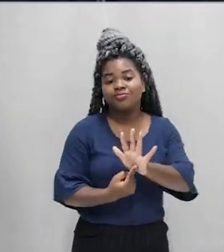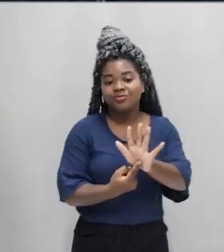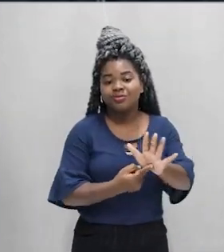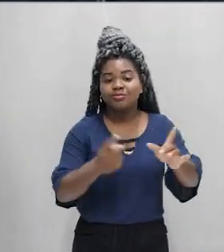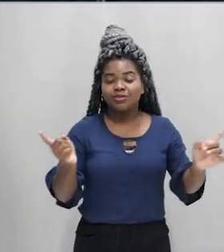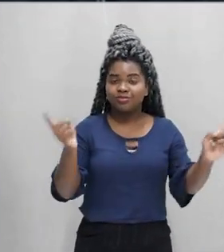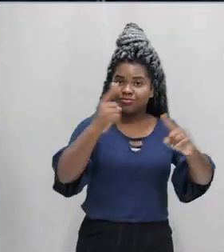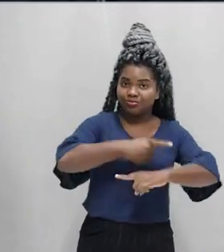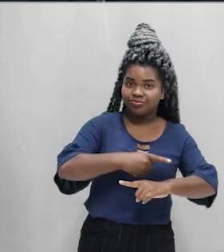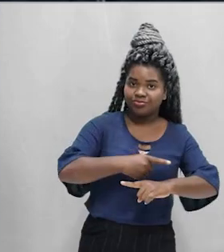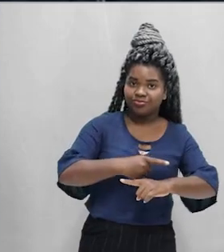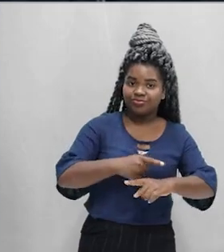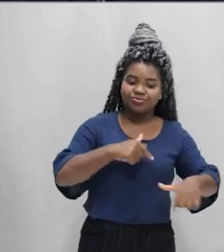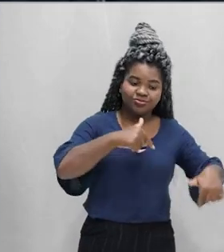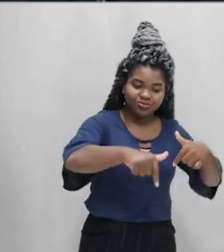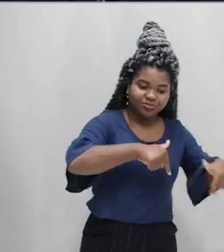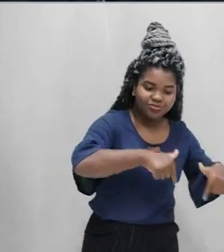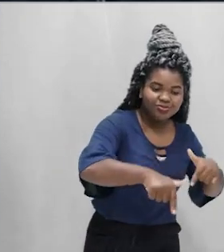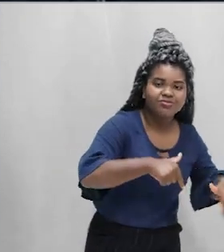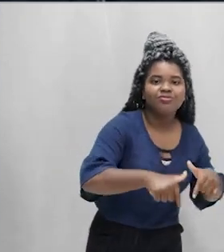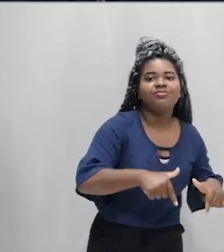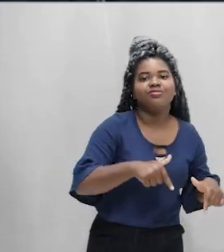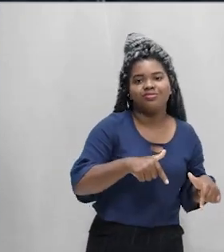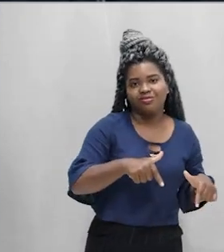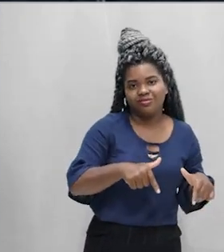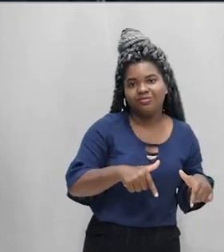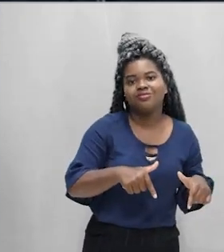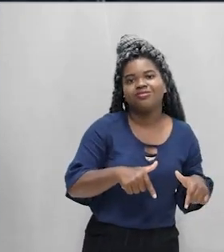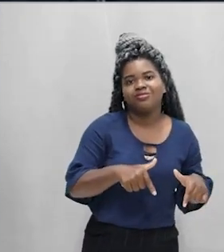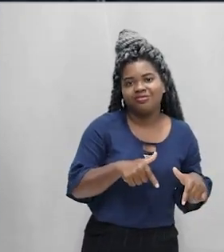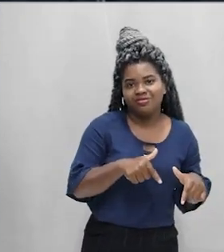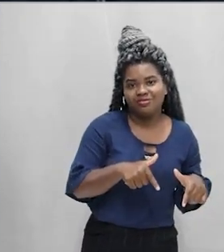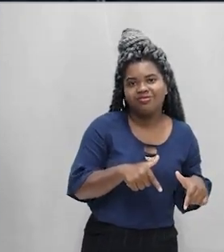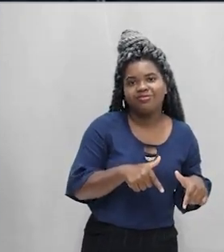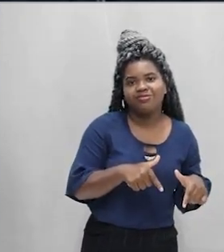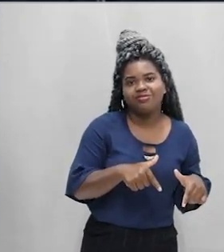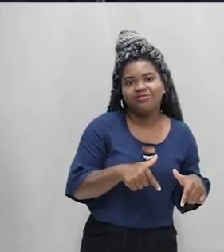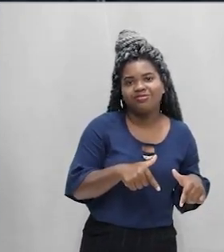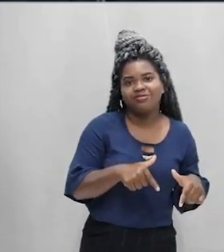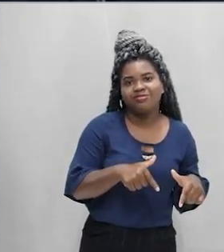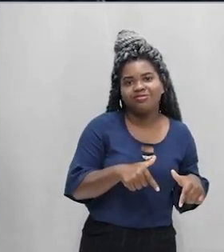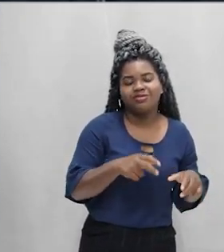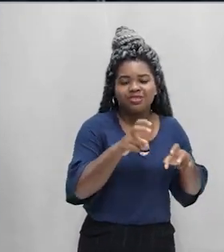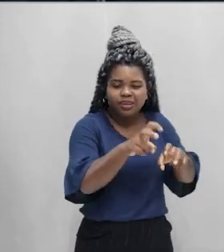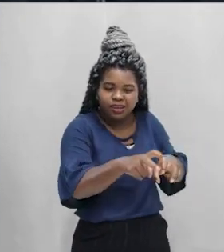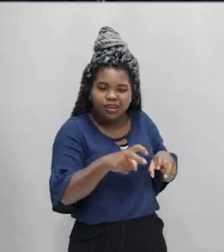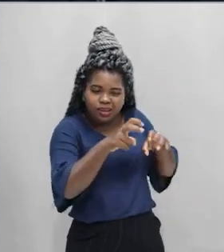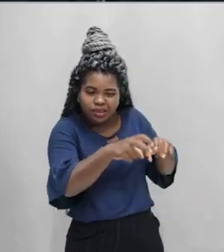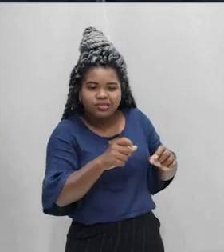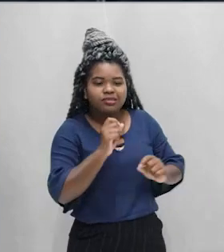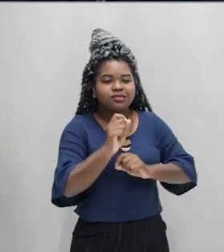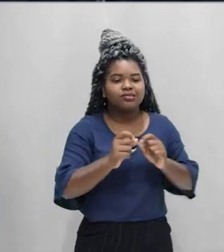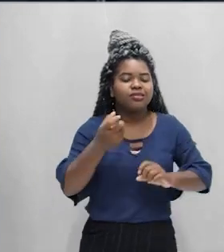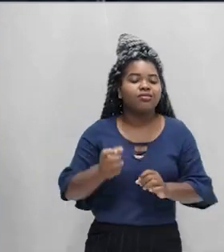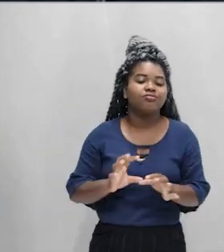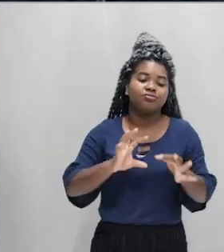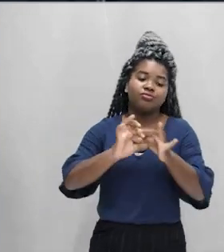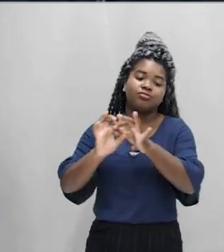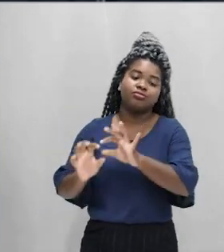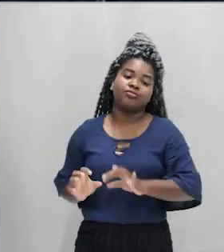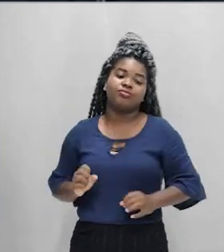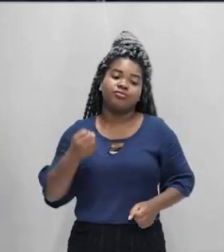classe trabalhadora explorada nesse contexto aí de indústria, nesse contexto aí de